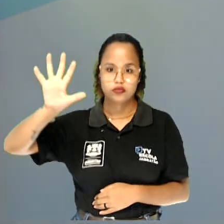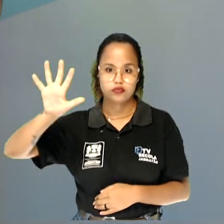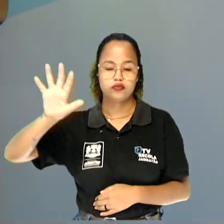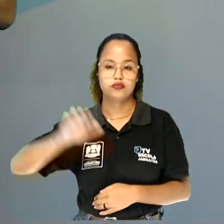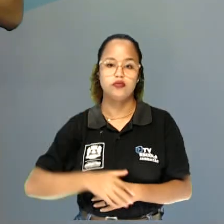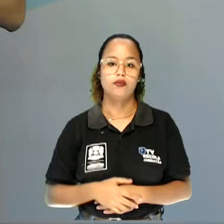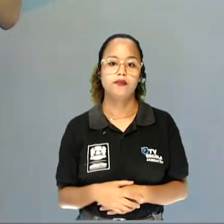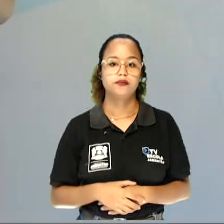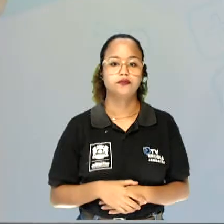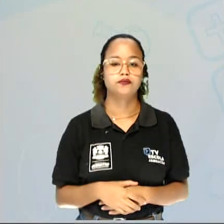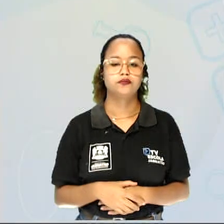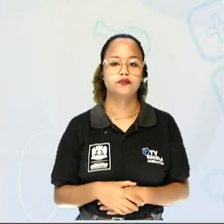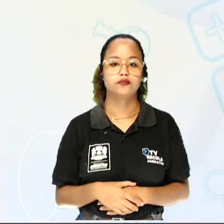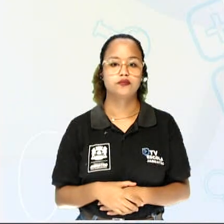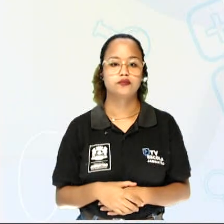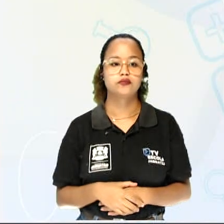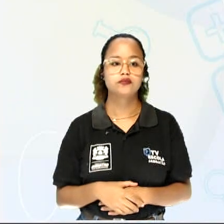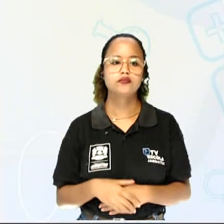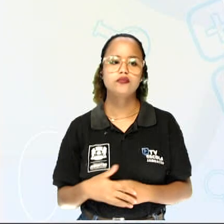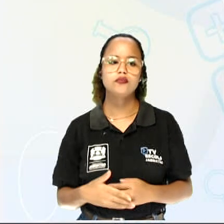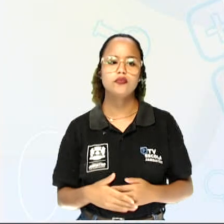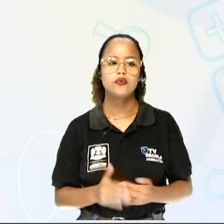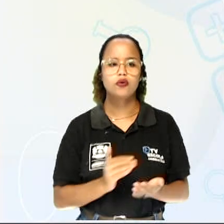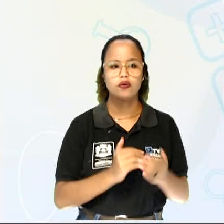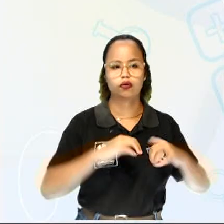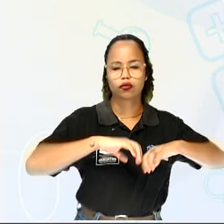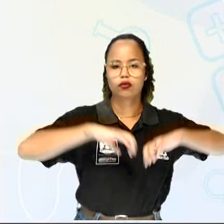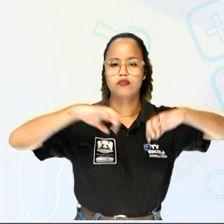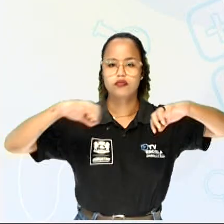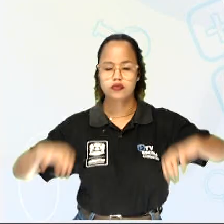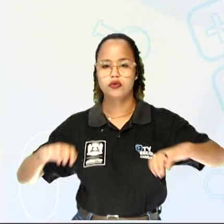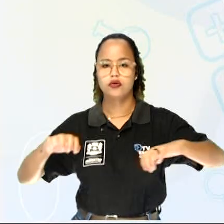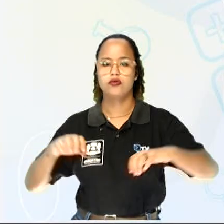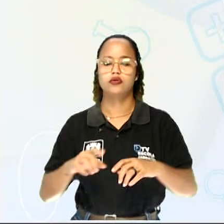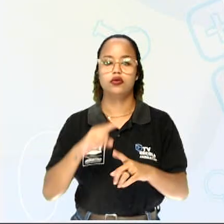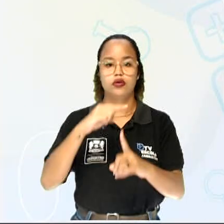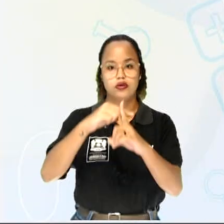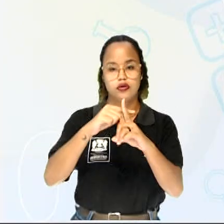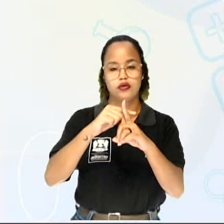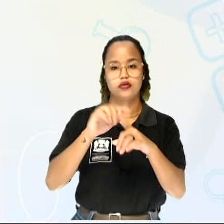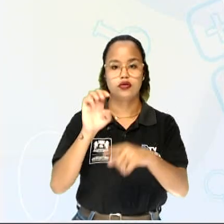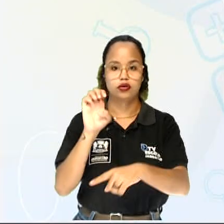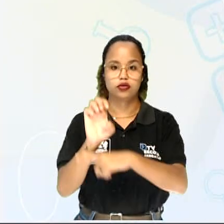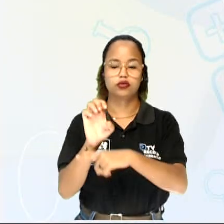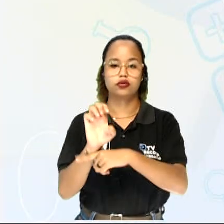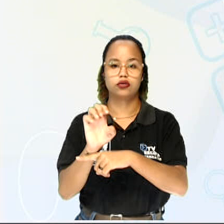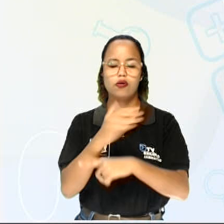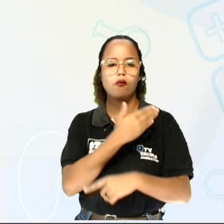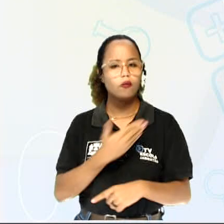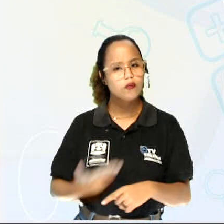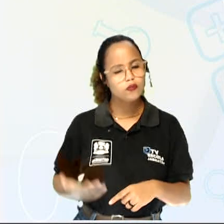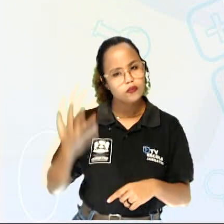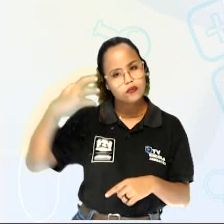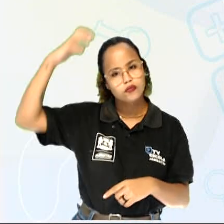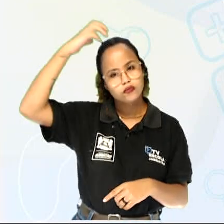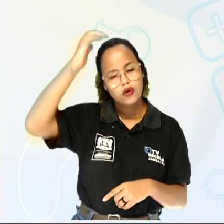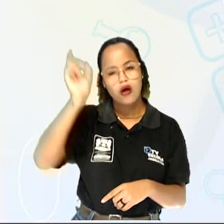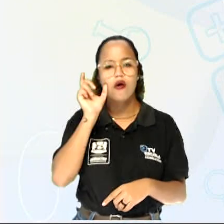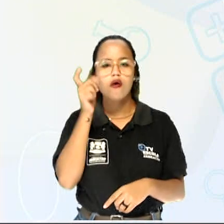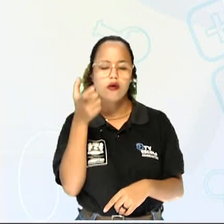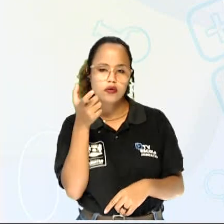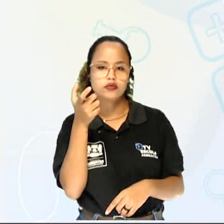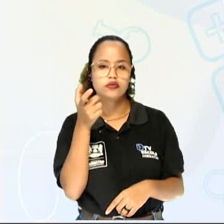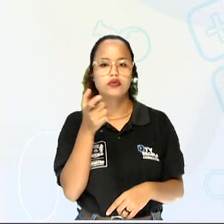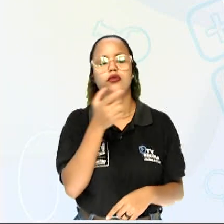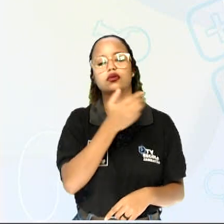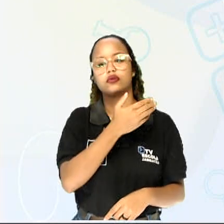para o slide, ó. Separação entre igreja e Estado. Na monarquia, os interesses da igreja se misturavam com o